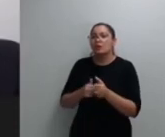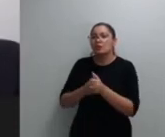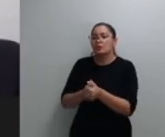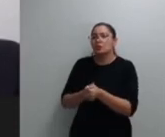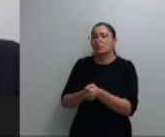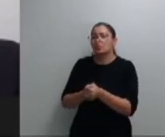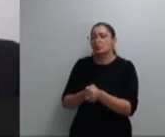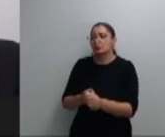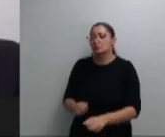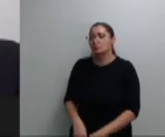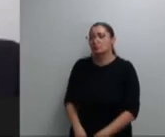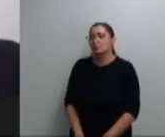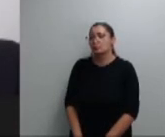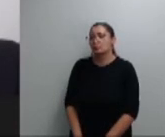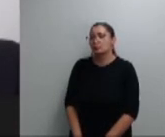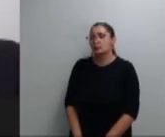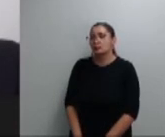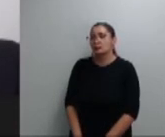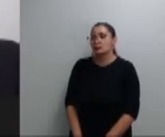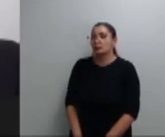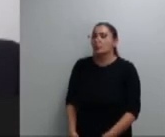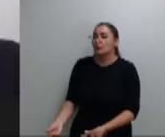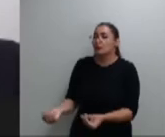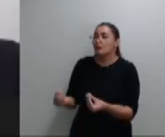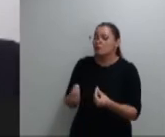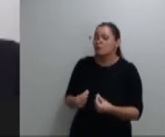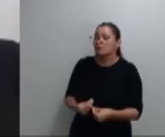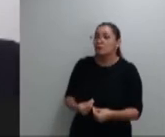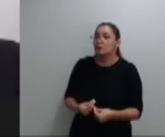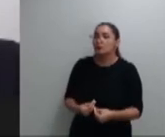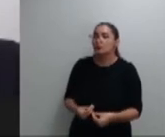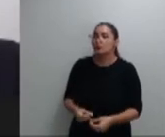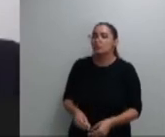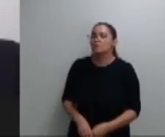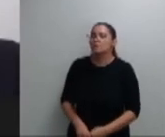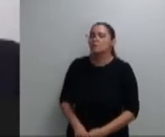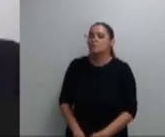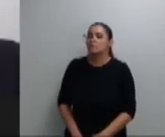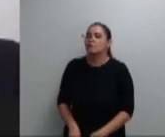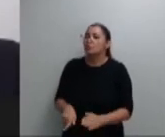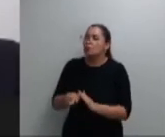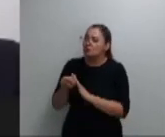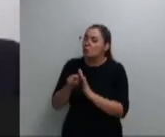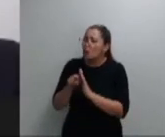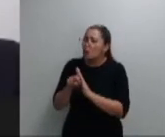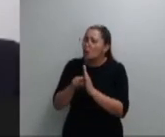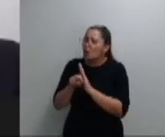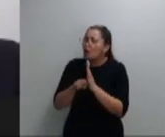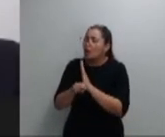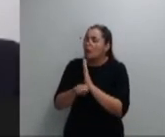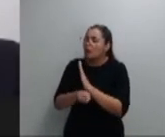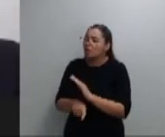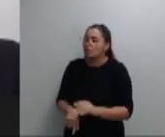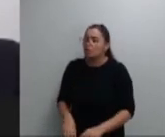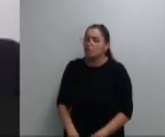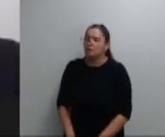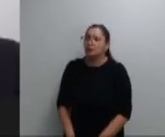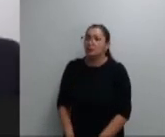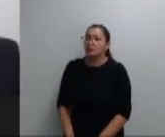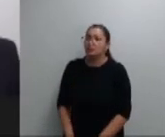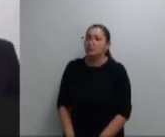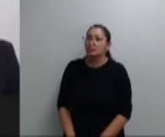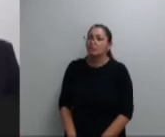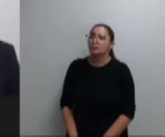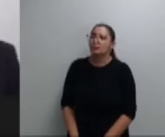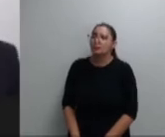esses elementos que foram trazidos pelo ministro Napoleão infelizmente não podem ser examinados e assim eu proclamo a turma por maioria